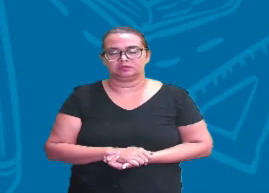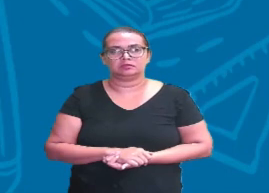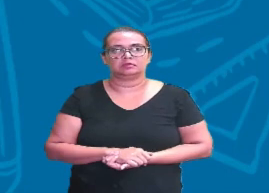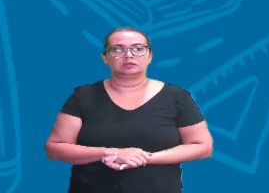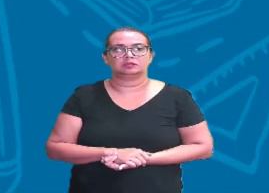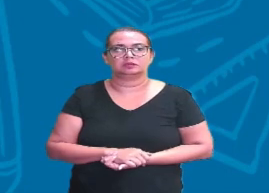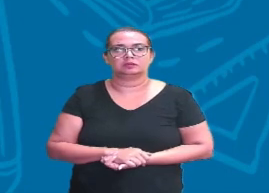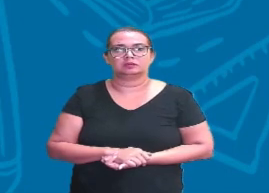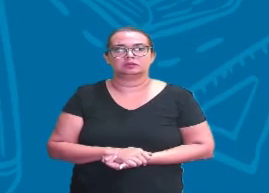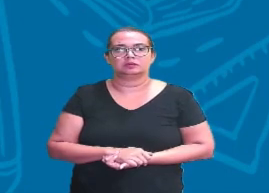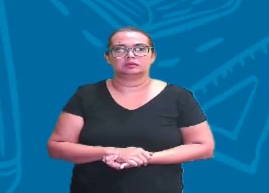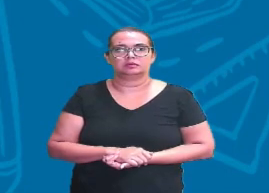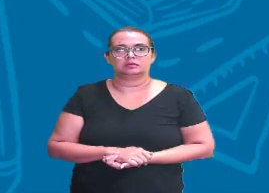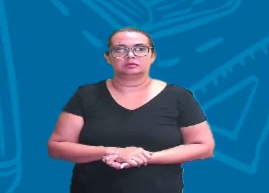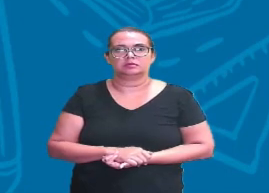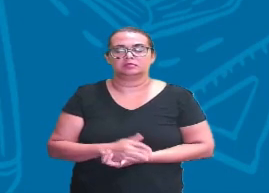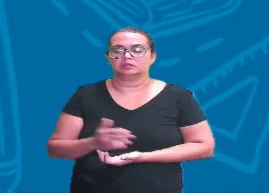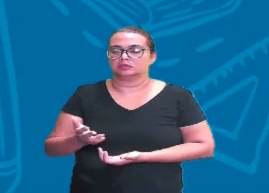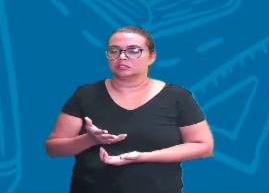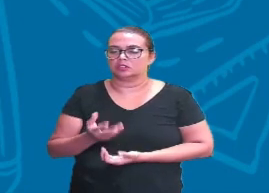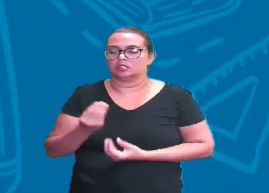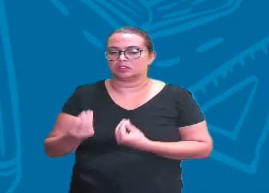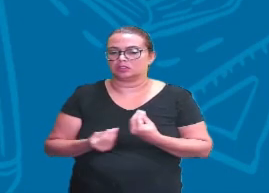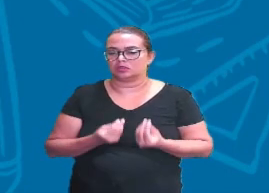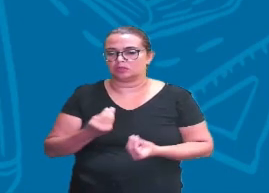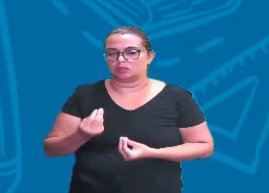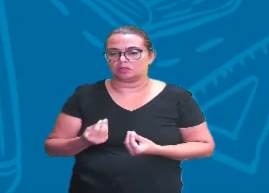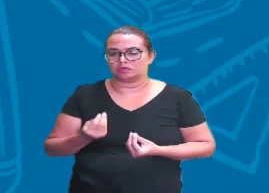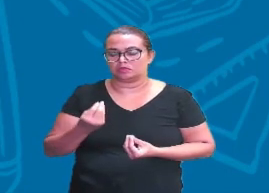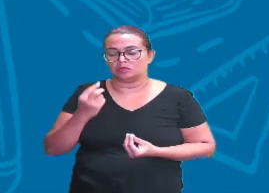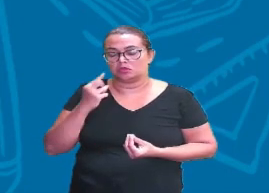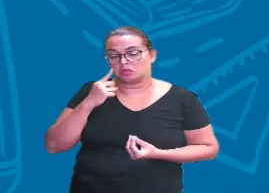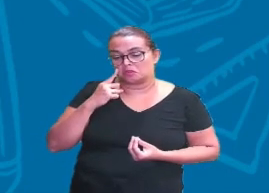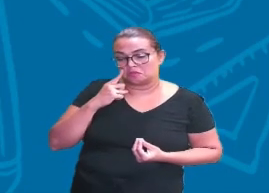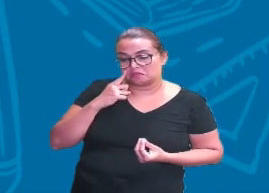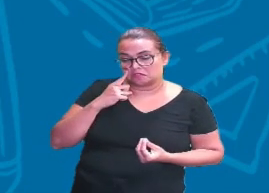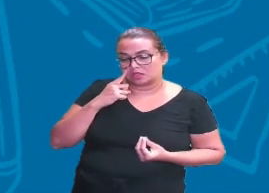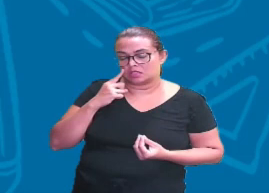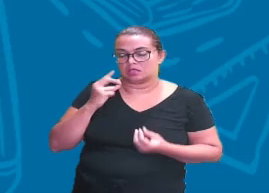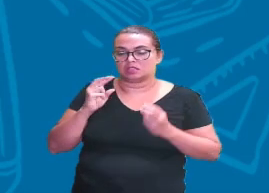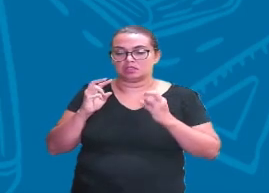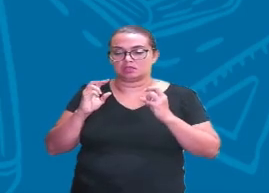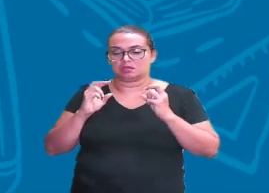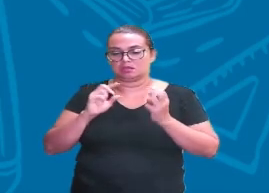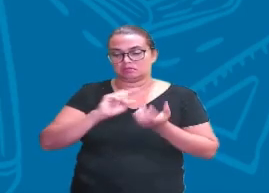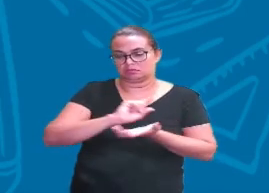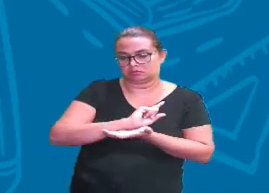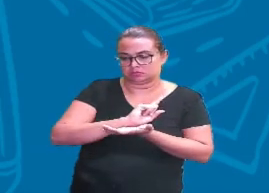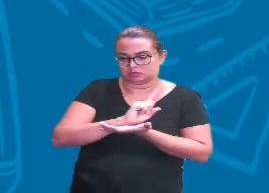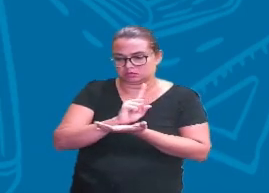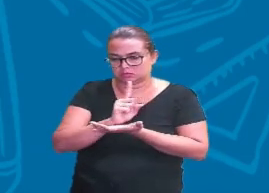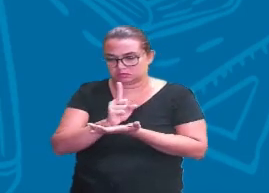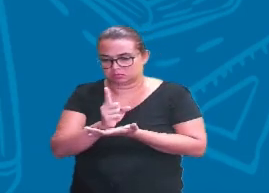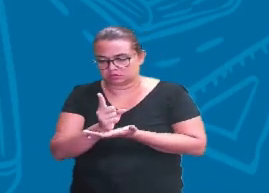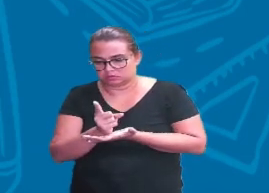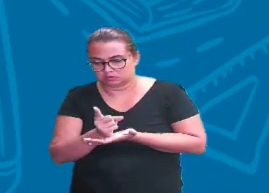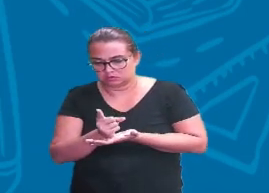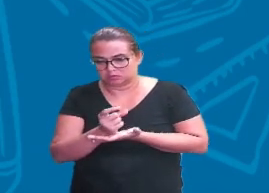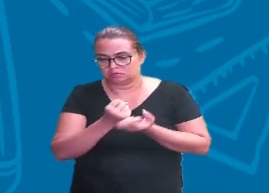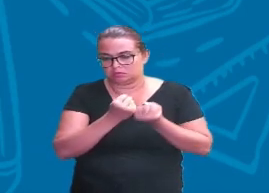aqui medindo o peso e a massa. Gente, aqui embaixo, ó, peso e